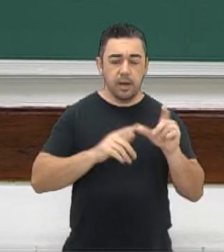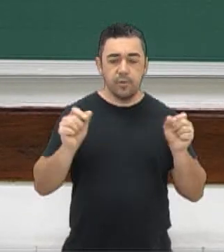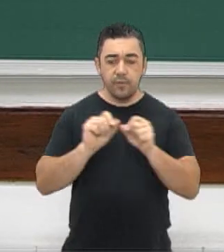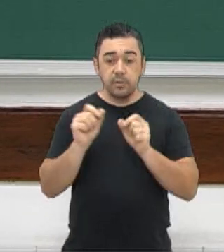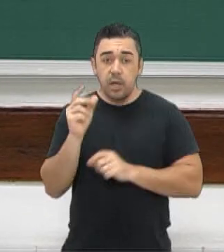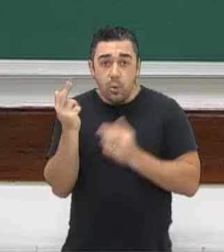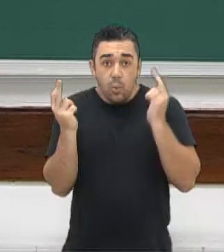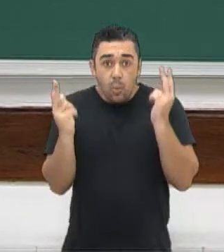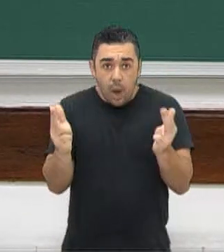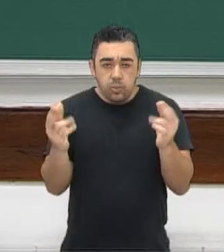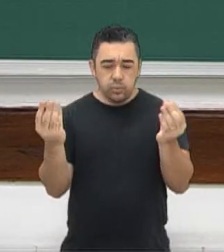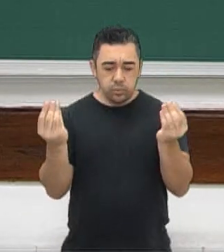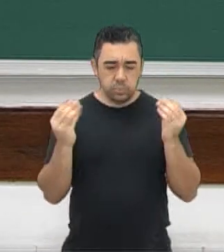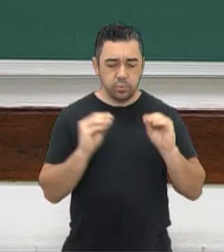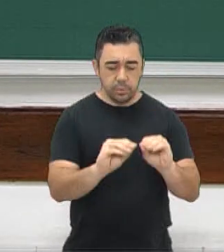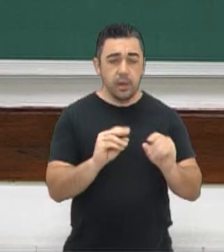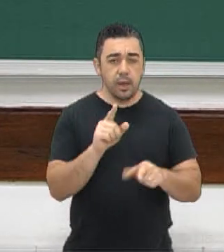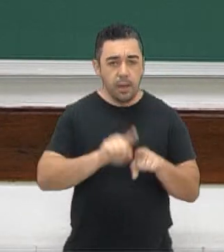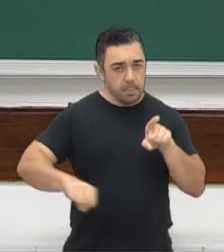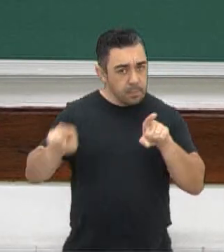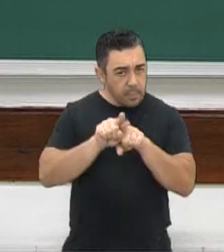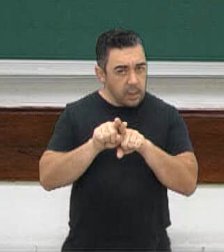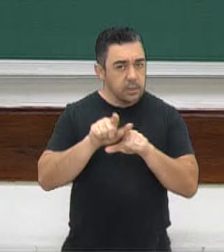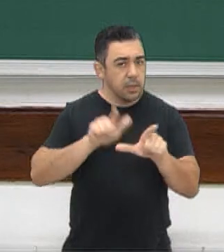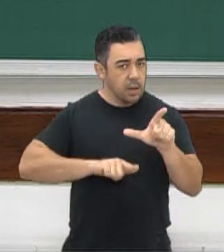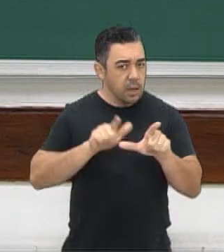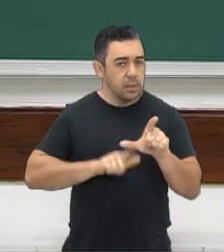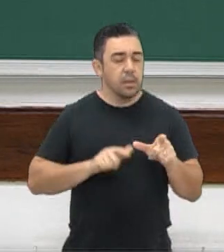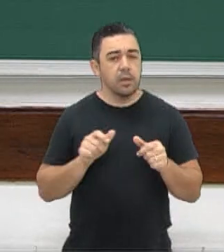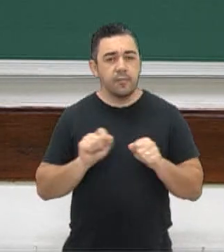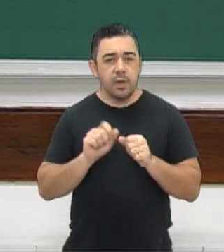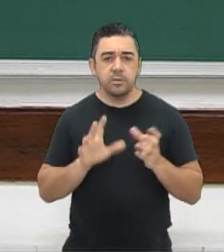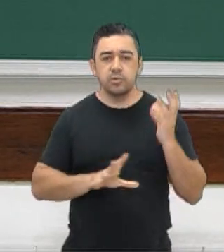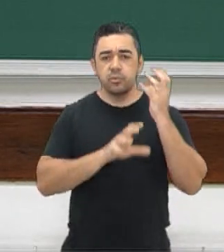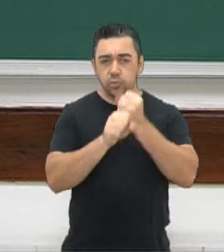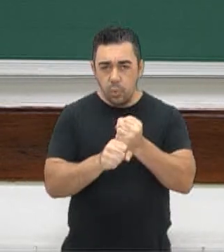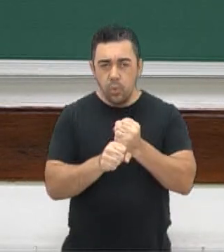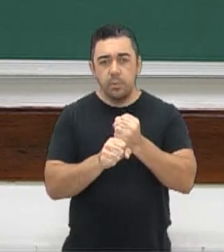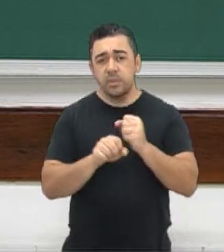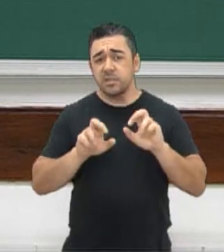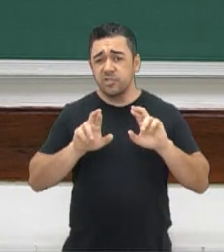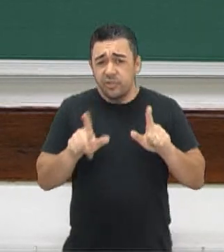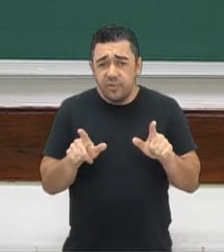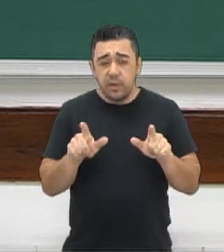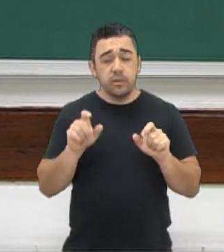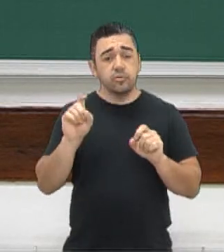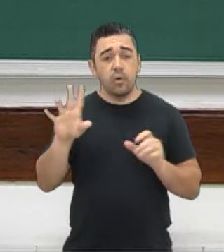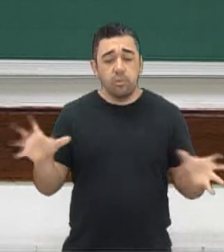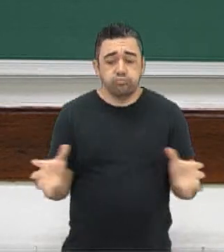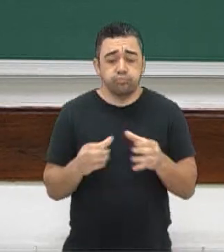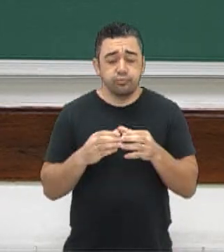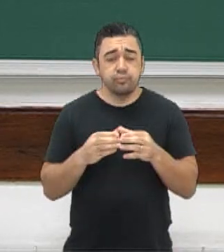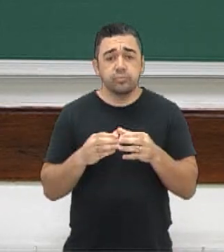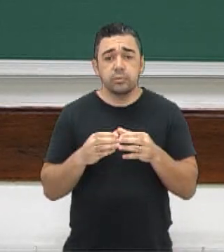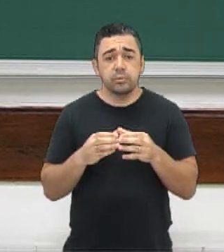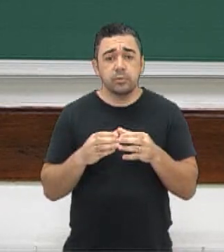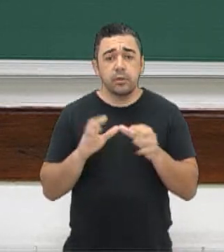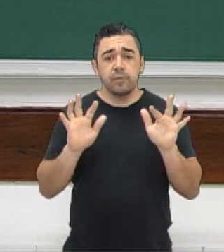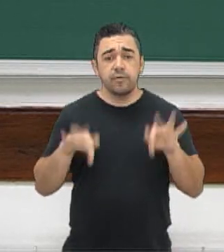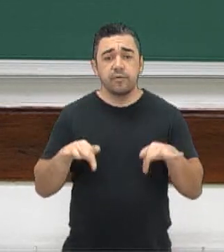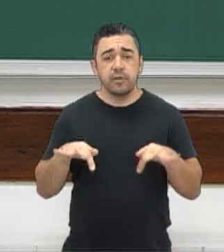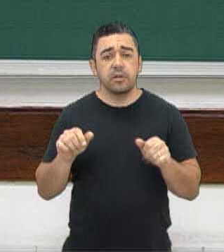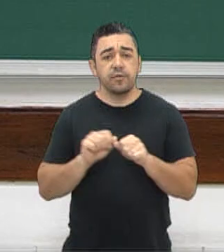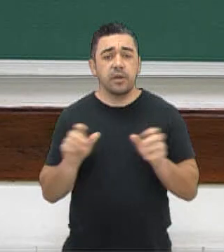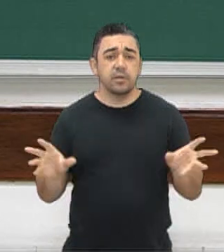eu vou fazer a repetição da letra e somo os expoentes. Se ela for diferente, só agrupa e, por final, eu faço